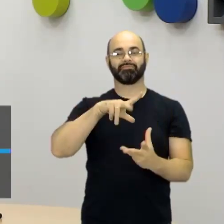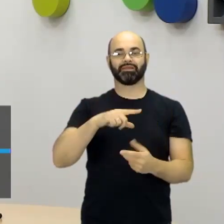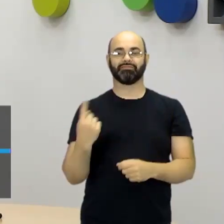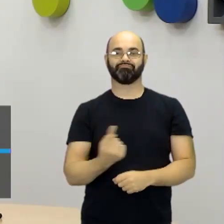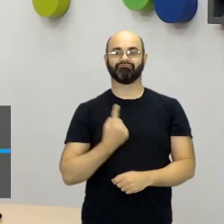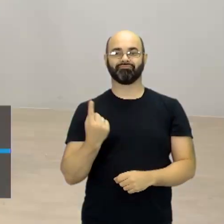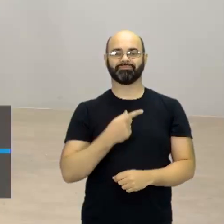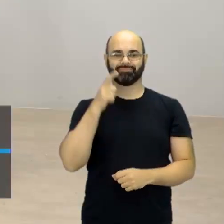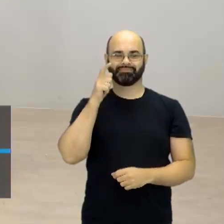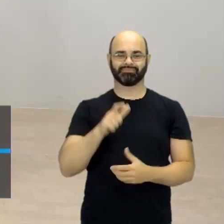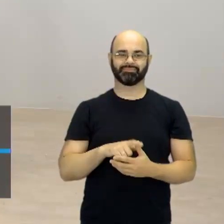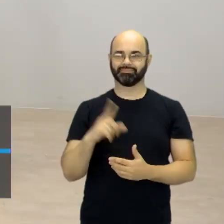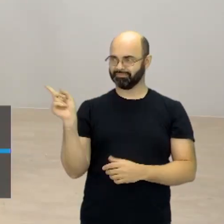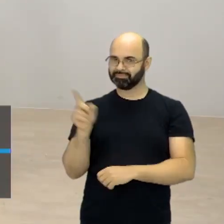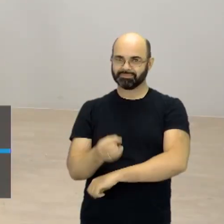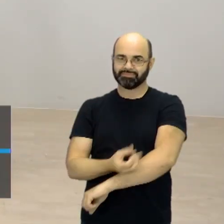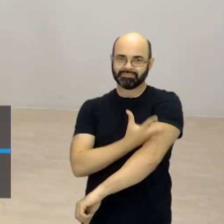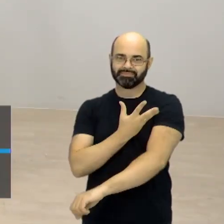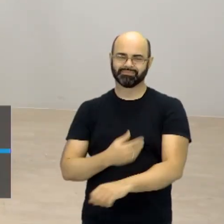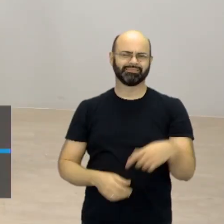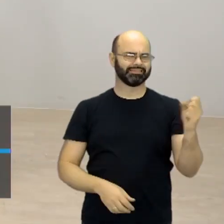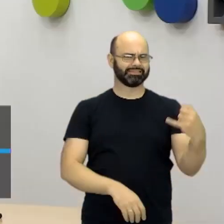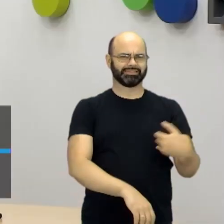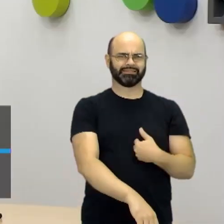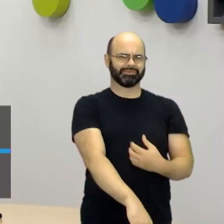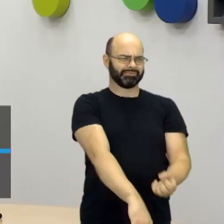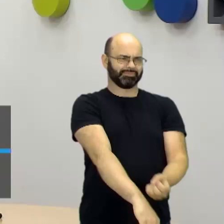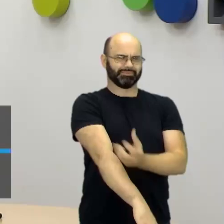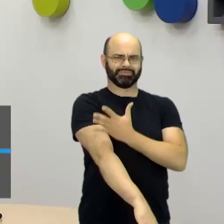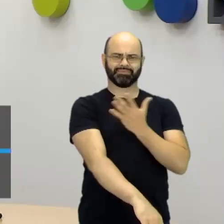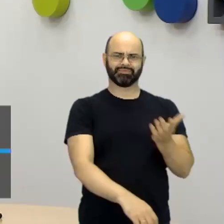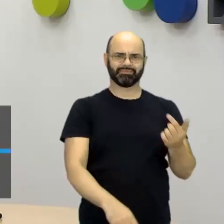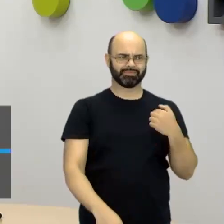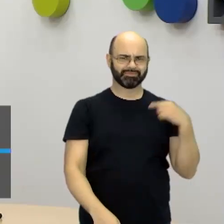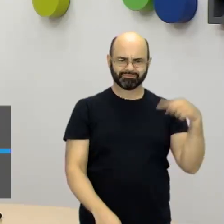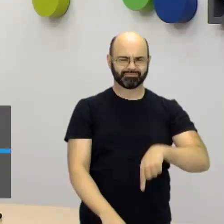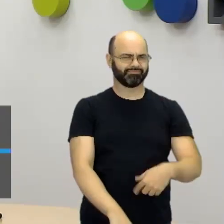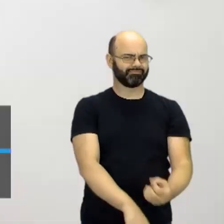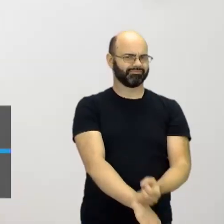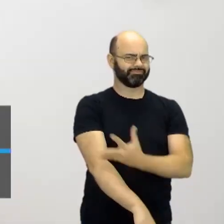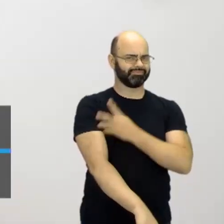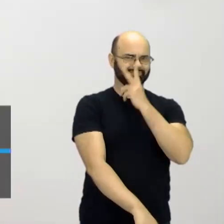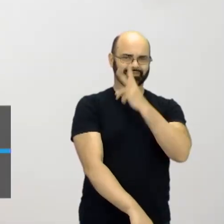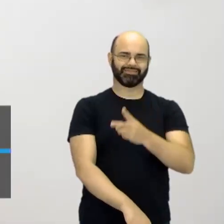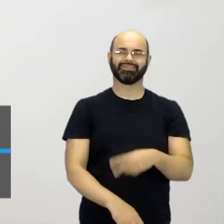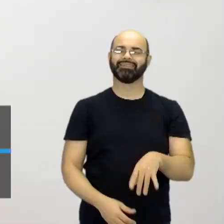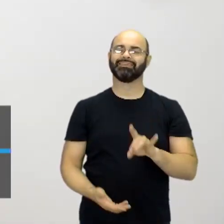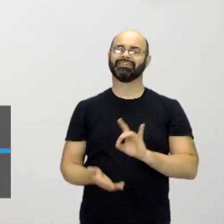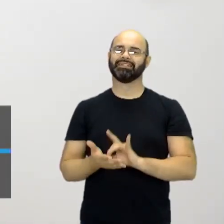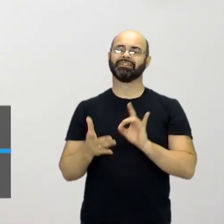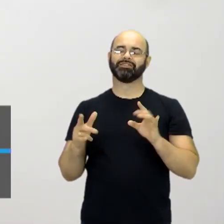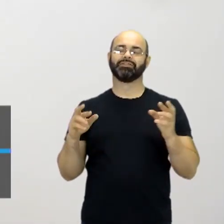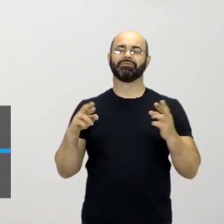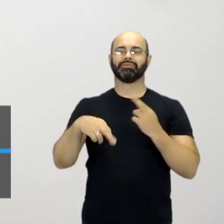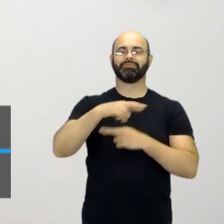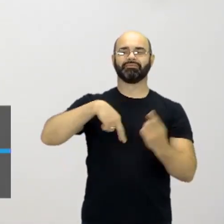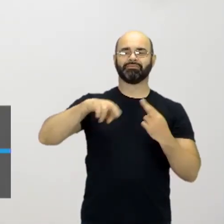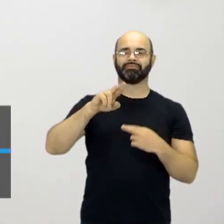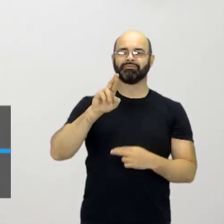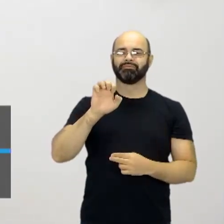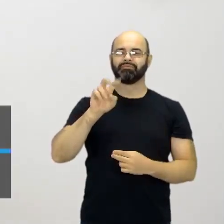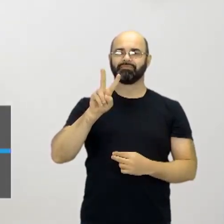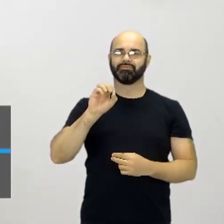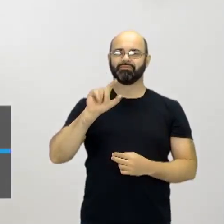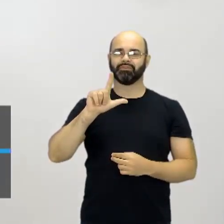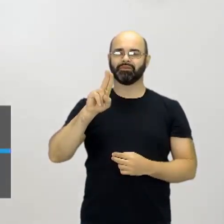planeta em até emocionado é muito né quando eu fico com você aqui é mostrando formação né E principalmente quando a gente vai falar de Revolução Por que que eu